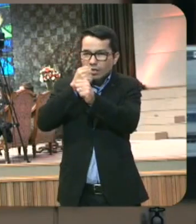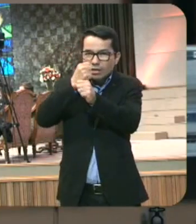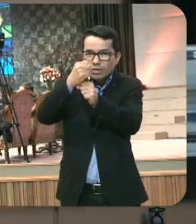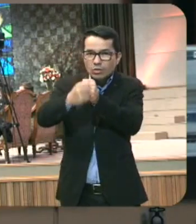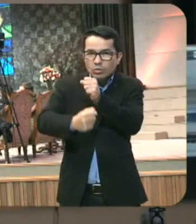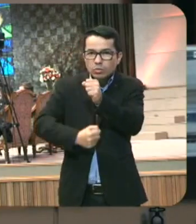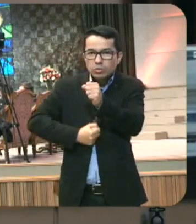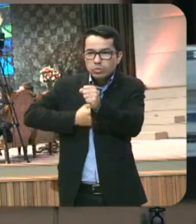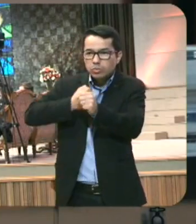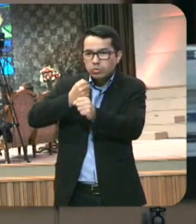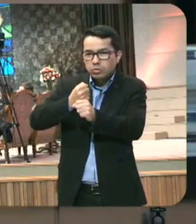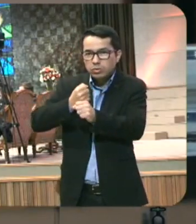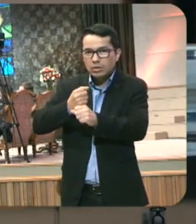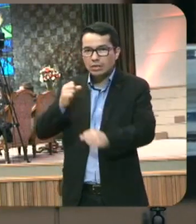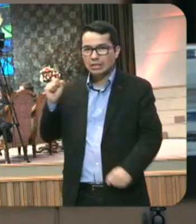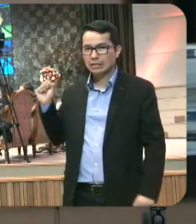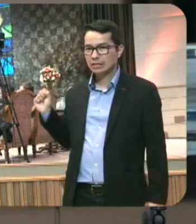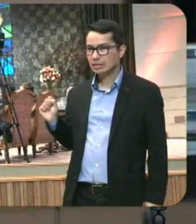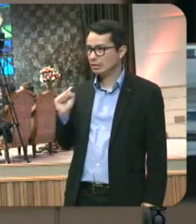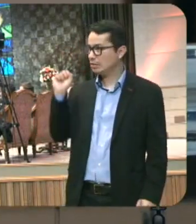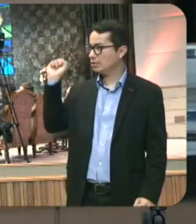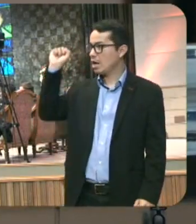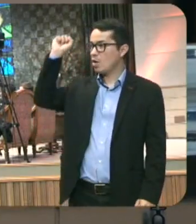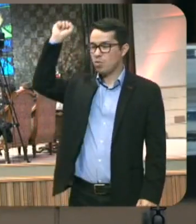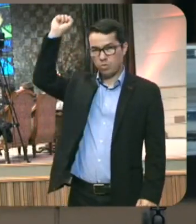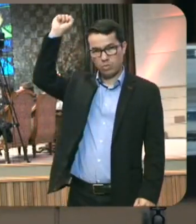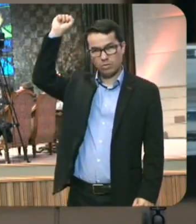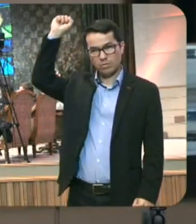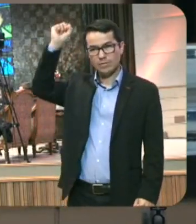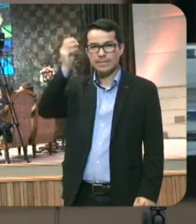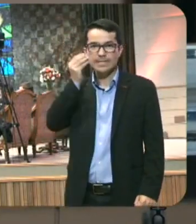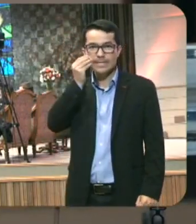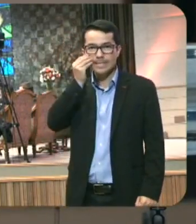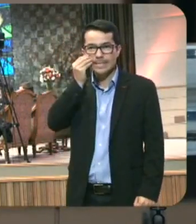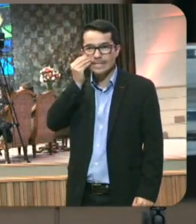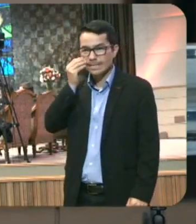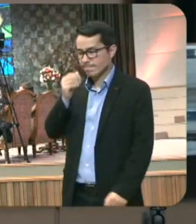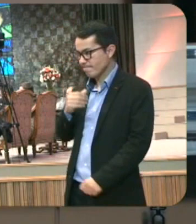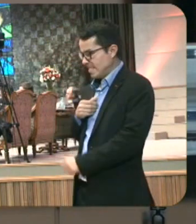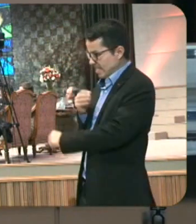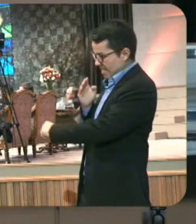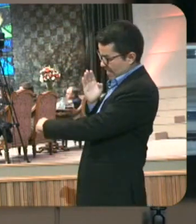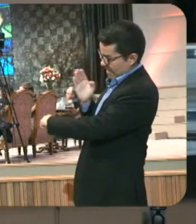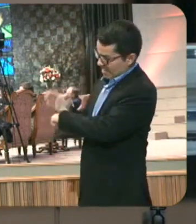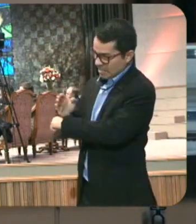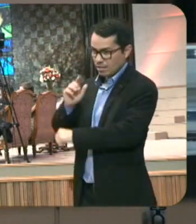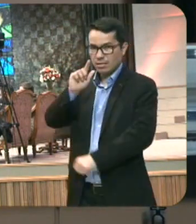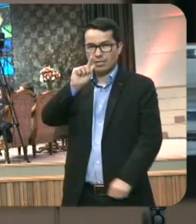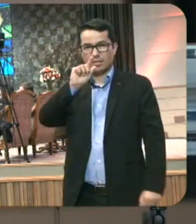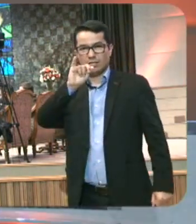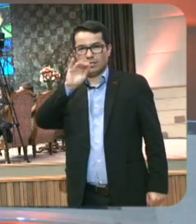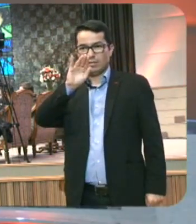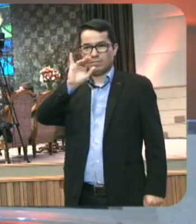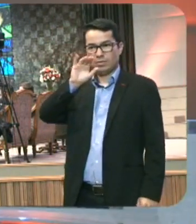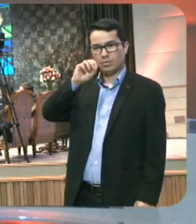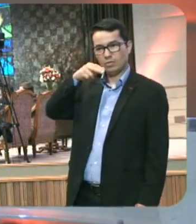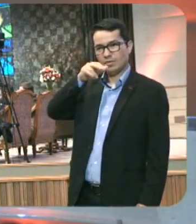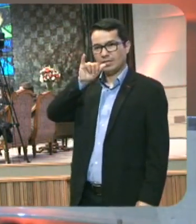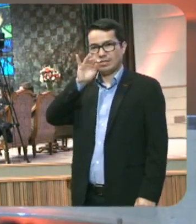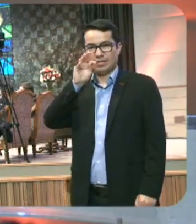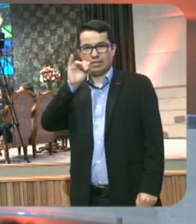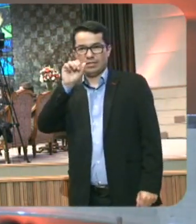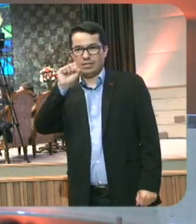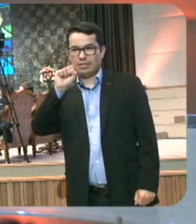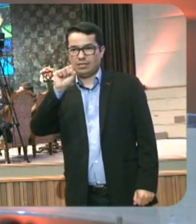Saul tentou destruir os gibeonitas, e a mão de Deus pesou sobre todo